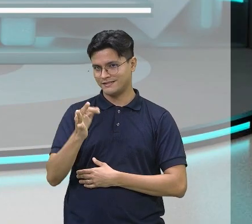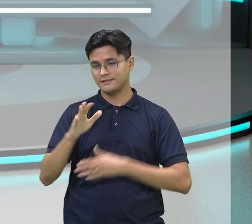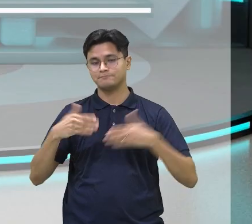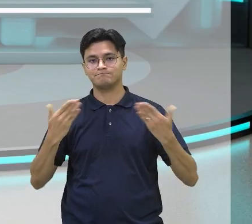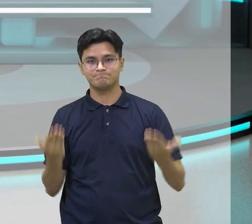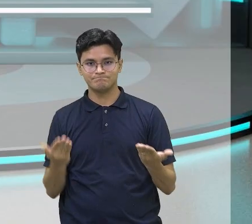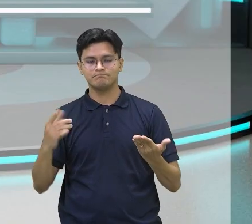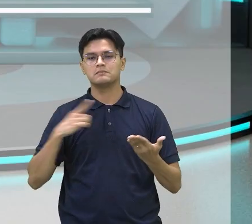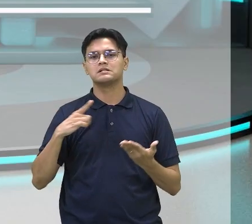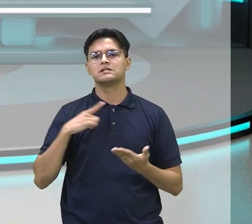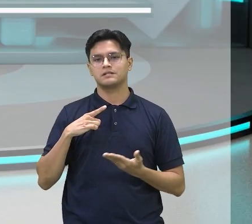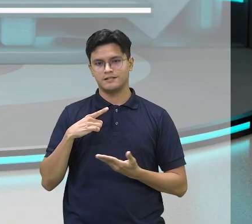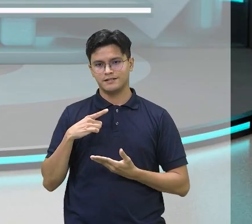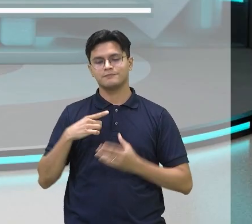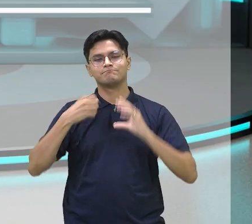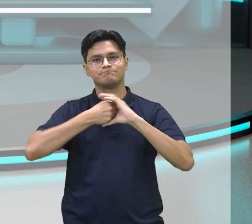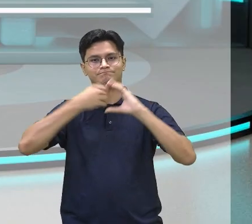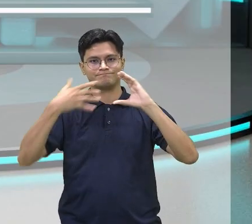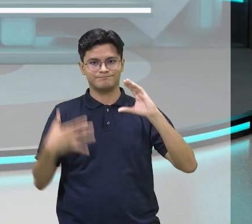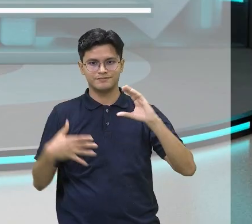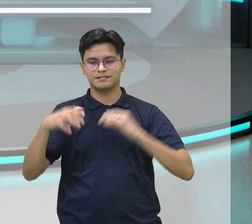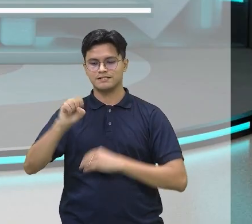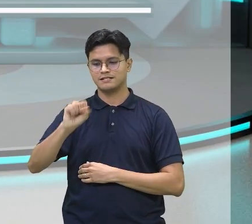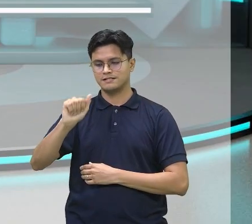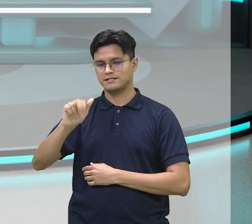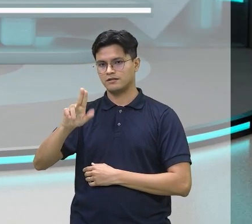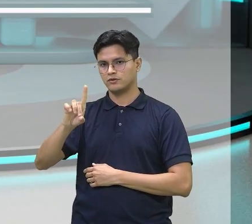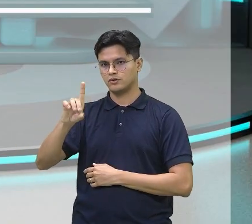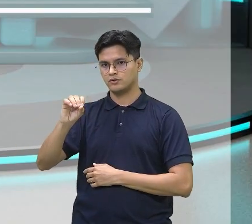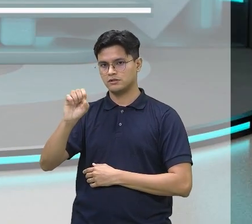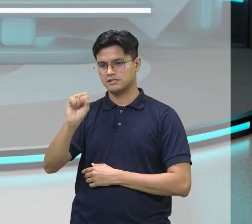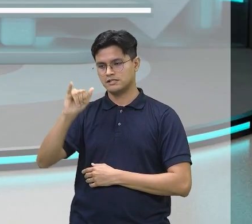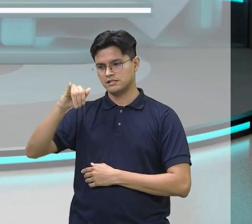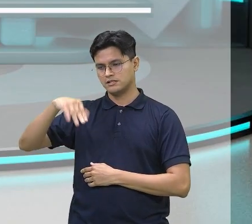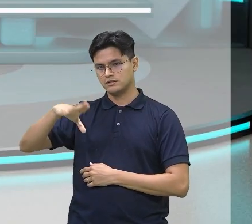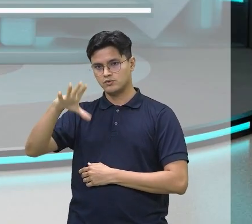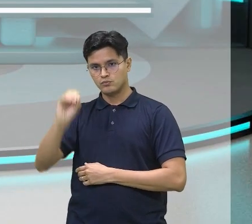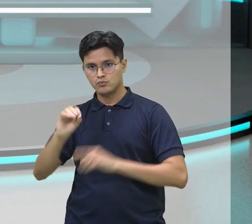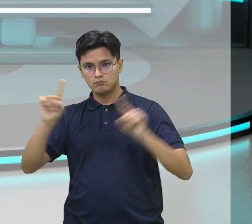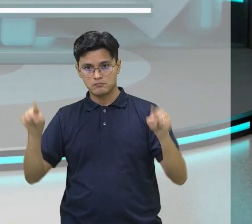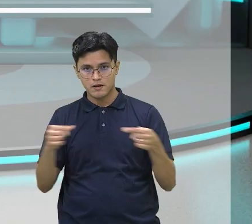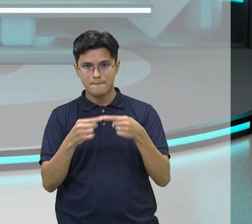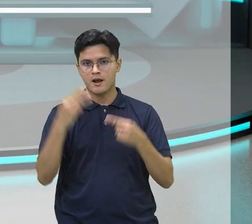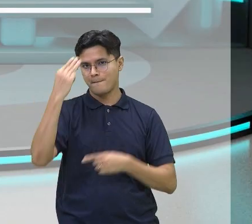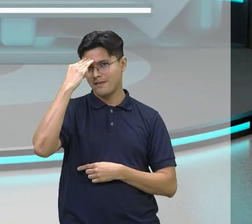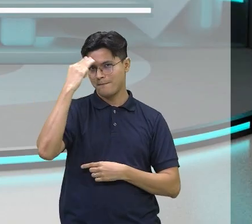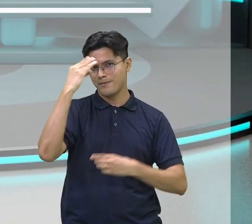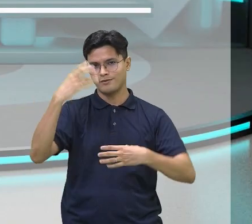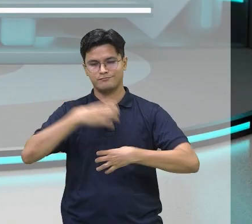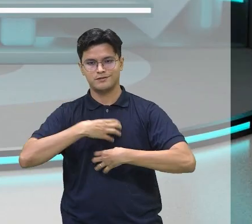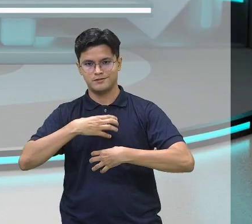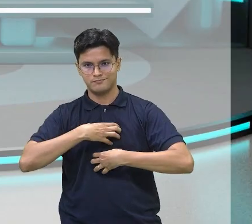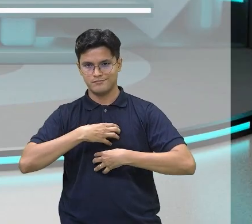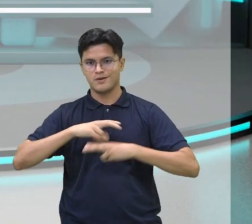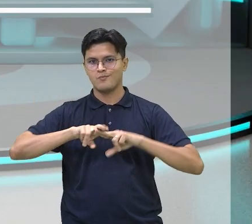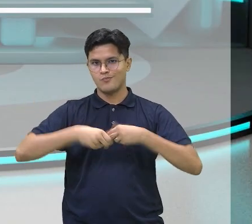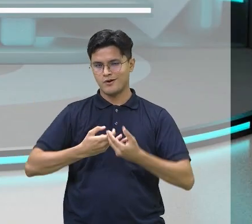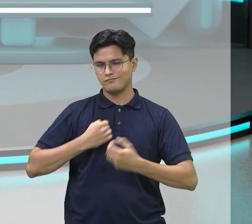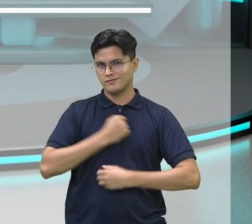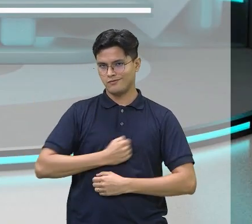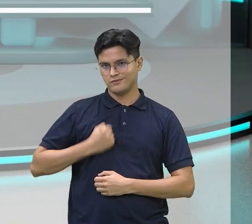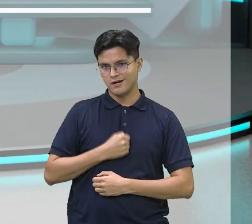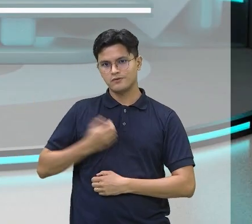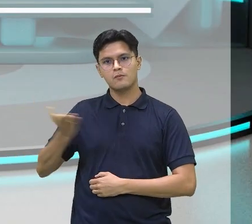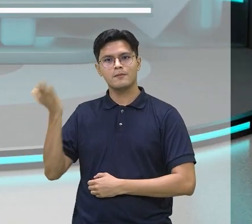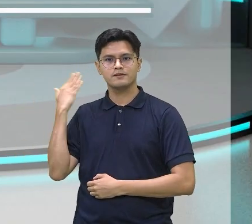temos bastante esse lado do saudosismo, sempre da memória, o sentimento em relação à infância,